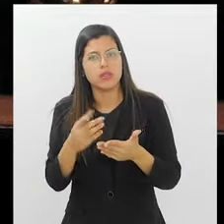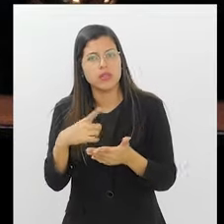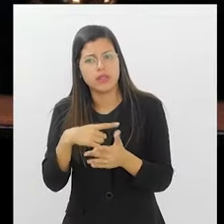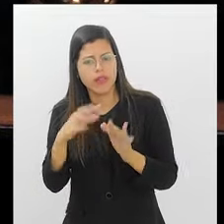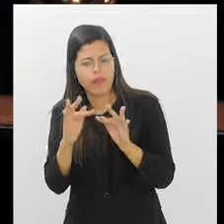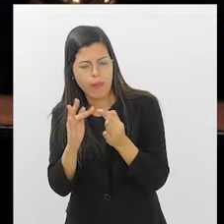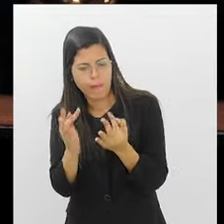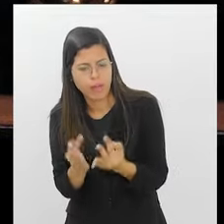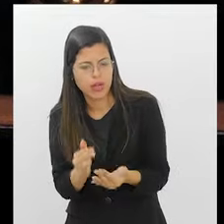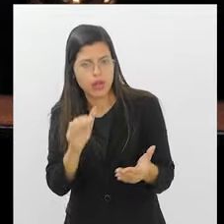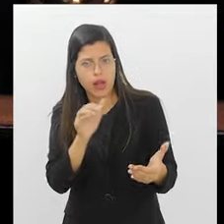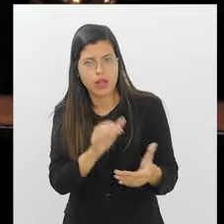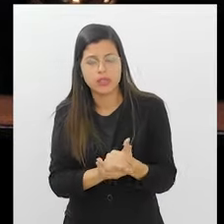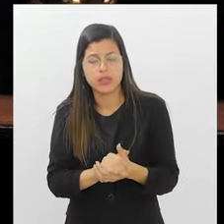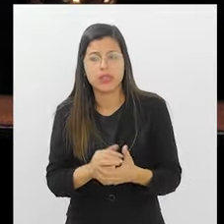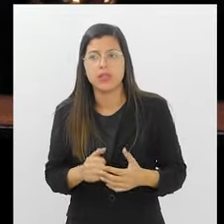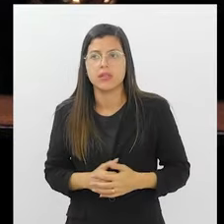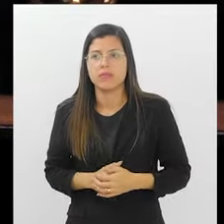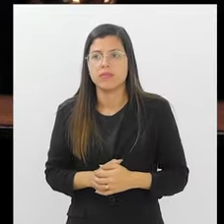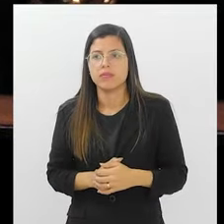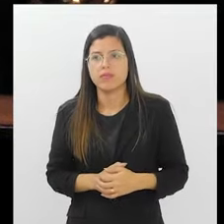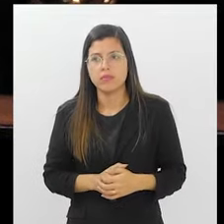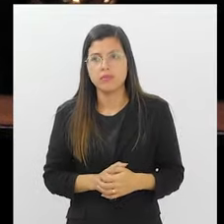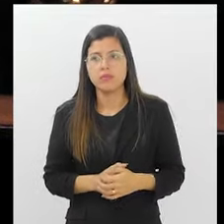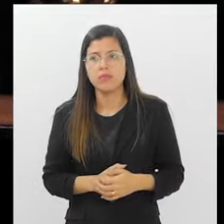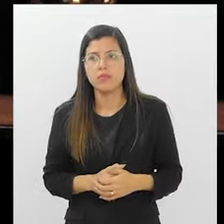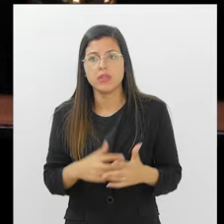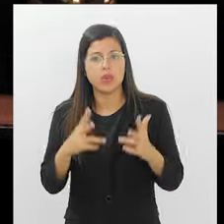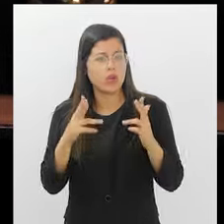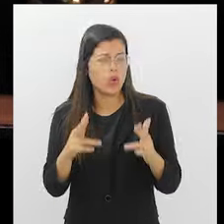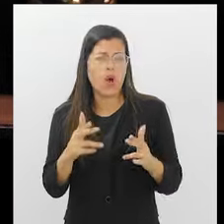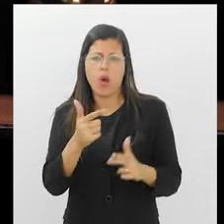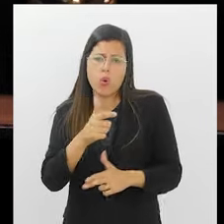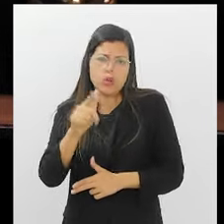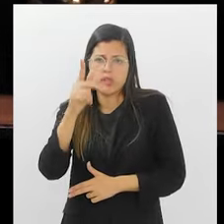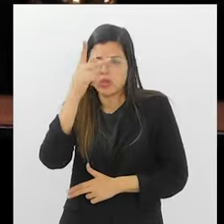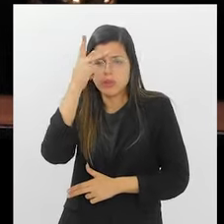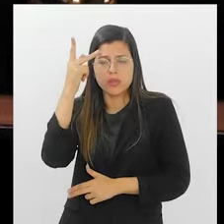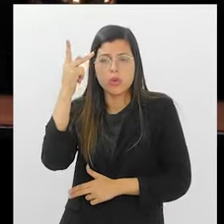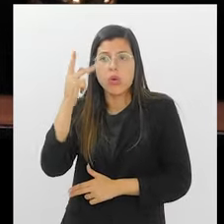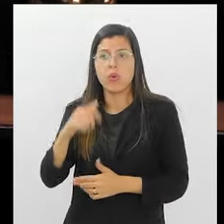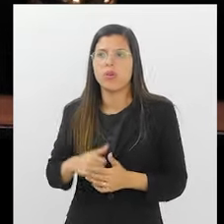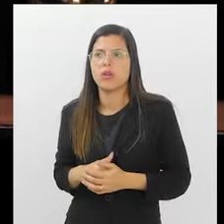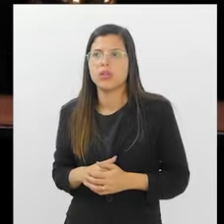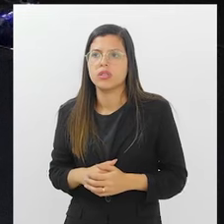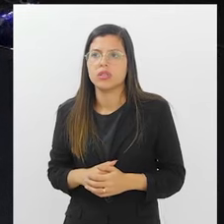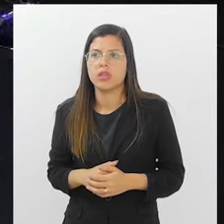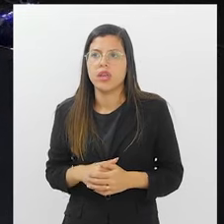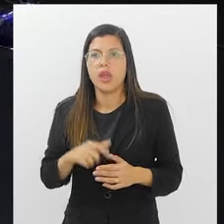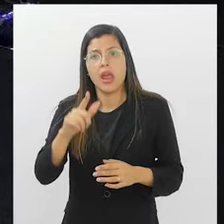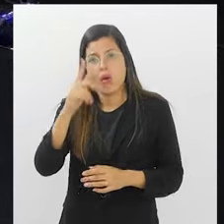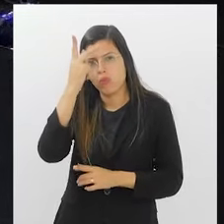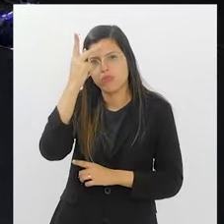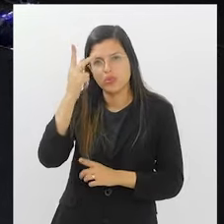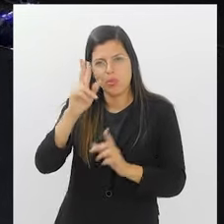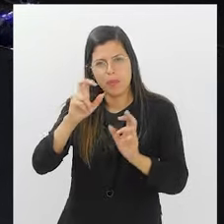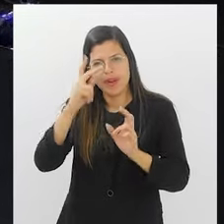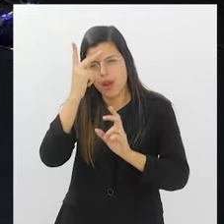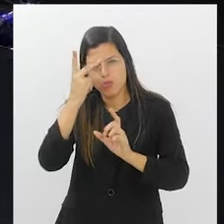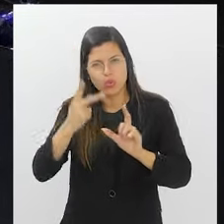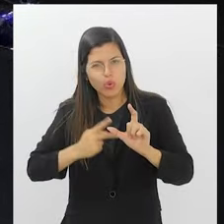construir família, casar, da mesma maneira como qualquer outra pessoa. É a